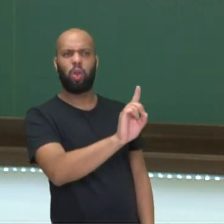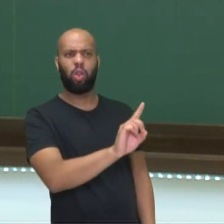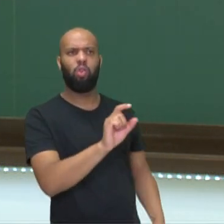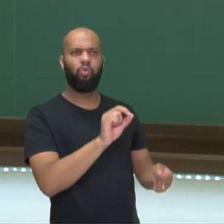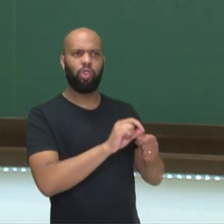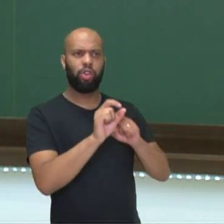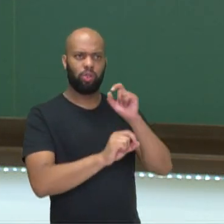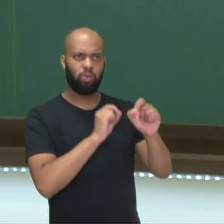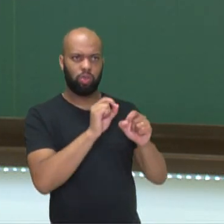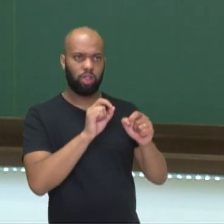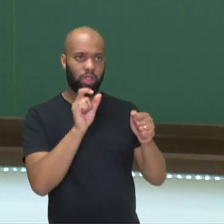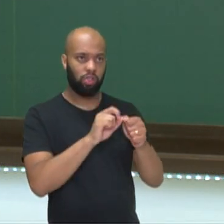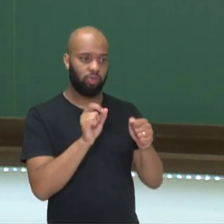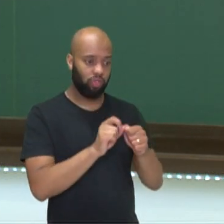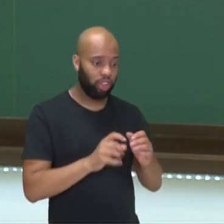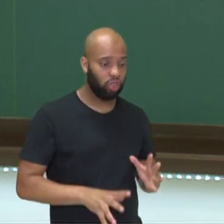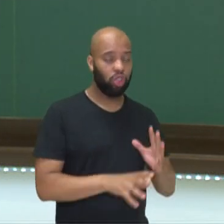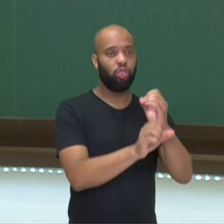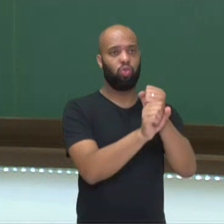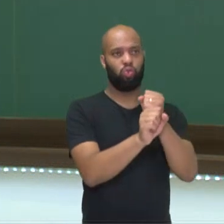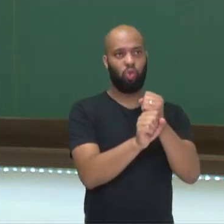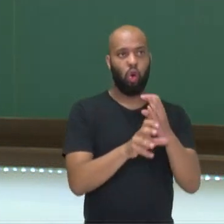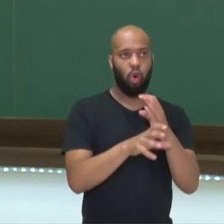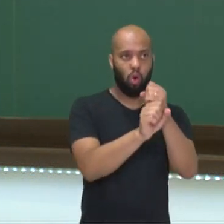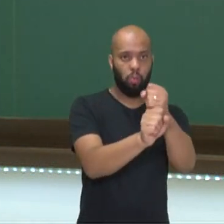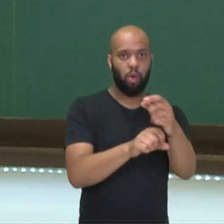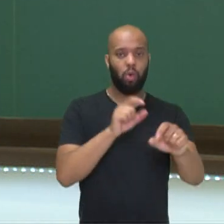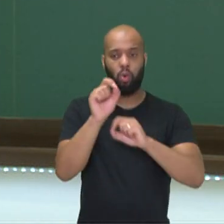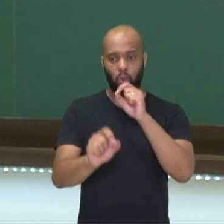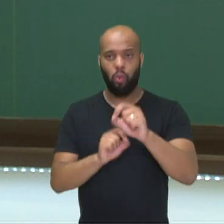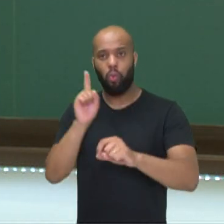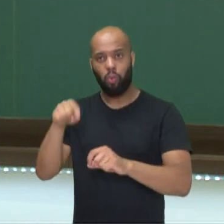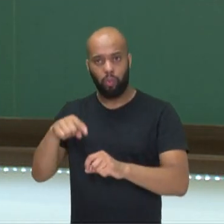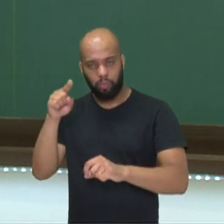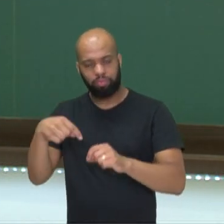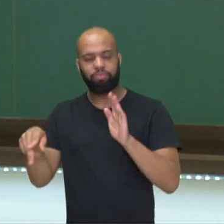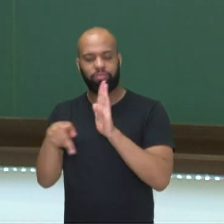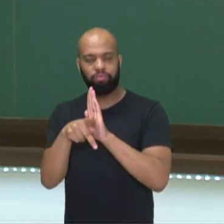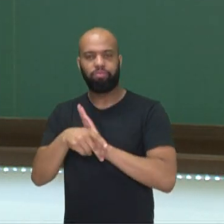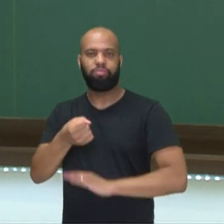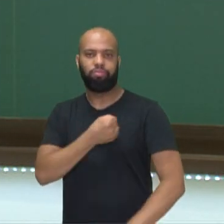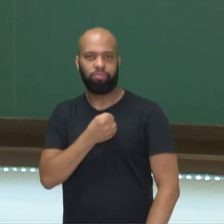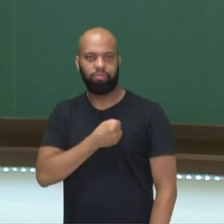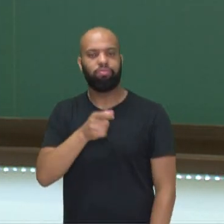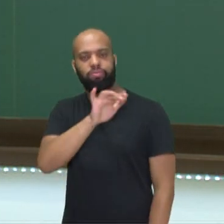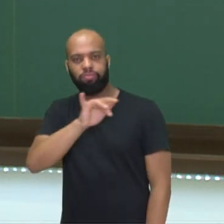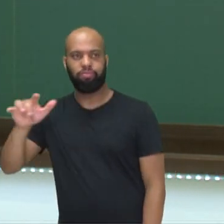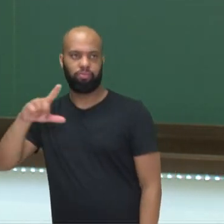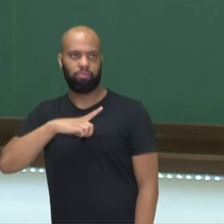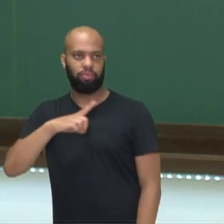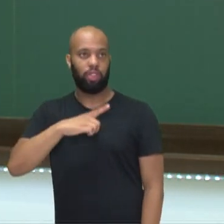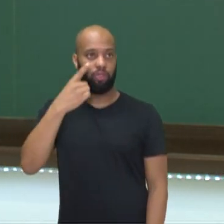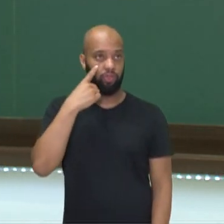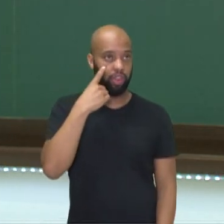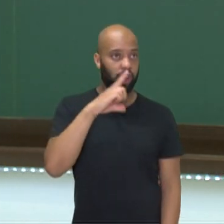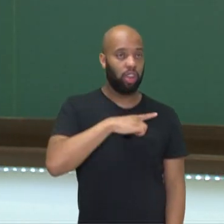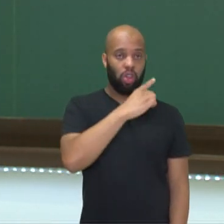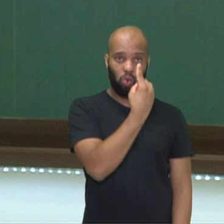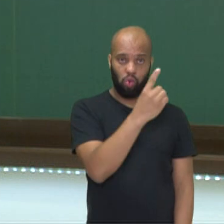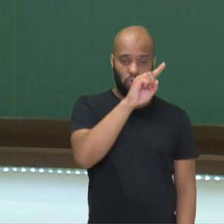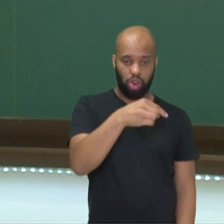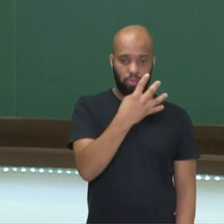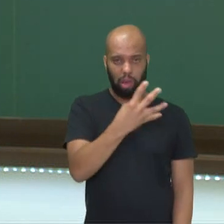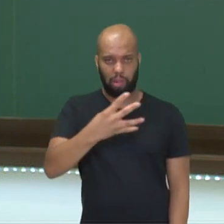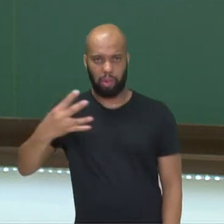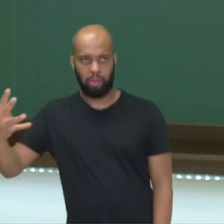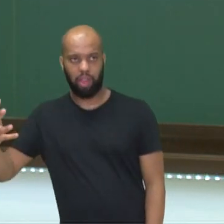fração geratriz da dízima periódica que sobrou. Então, olha só. Eu tenho 1,444 pontinhos. Eu